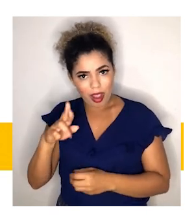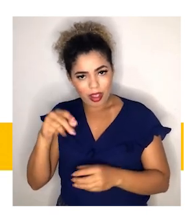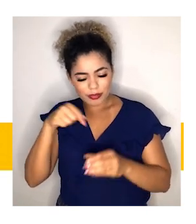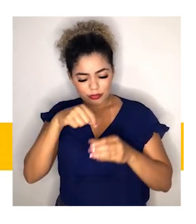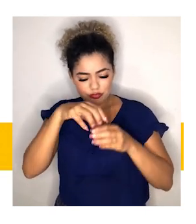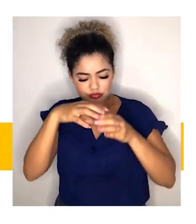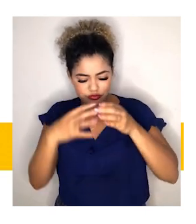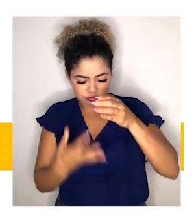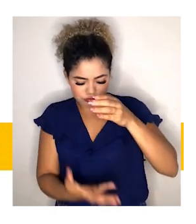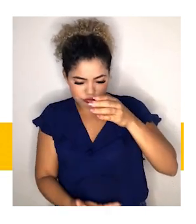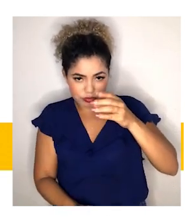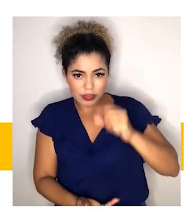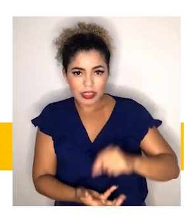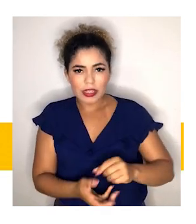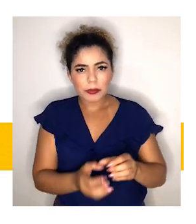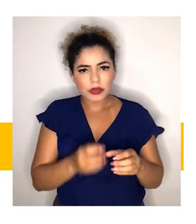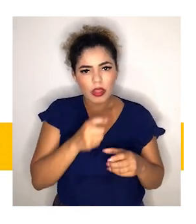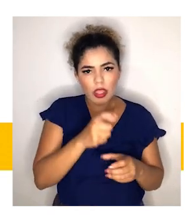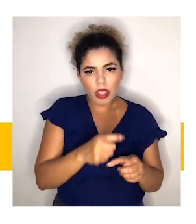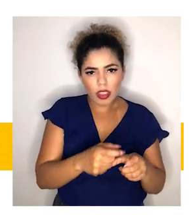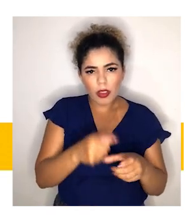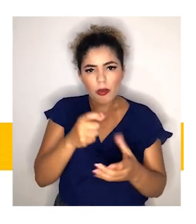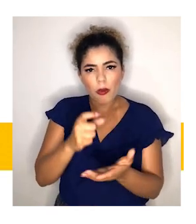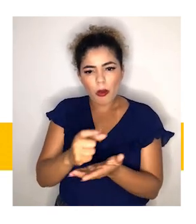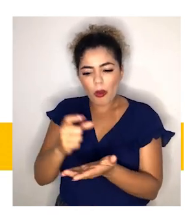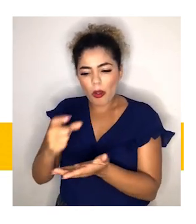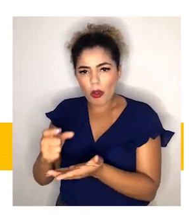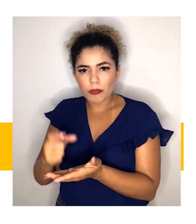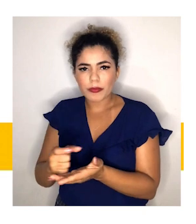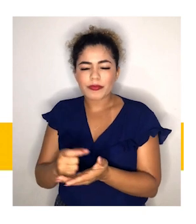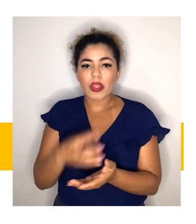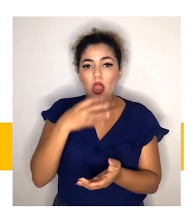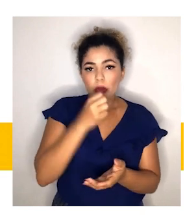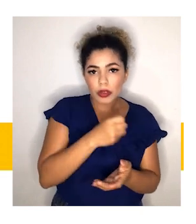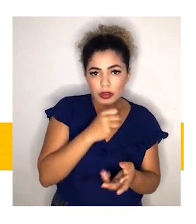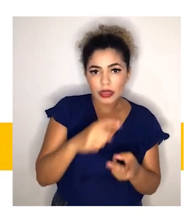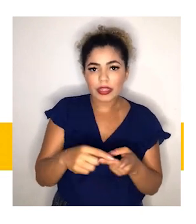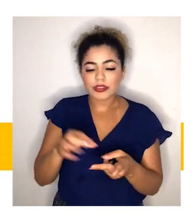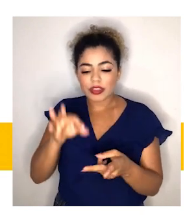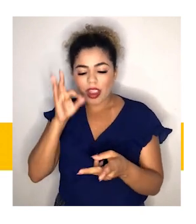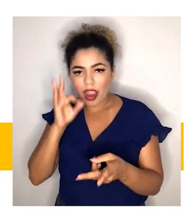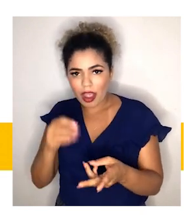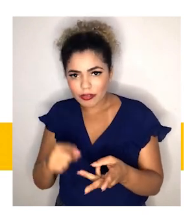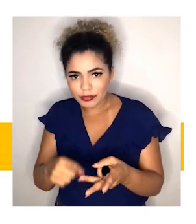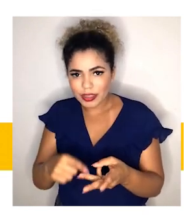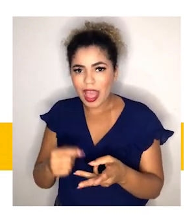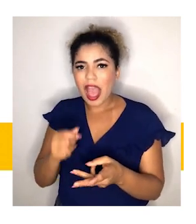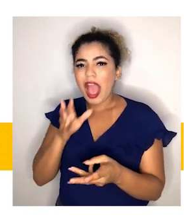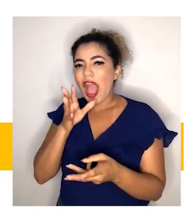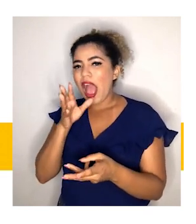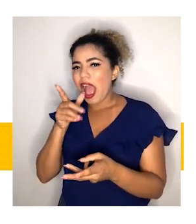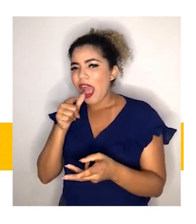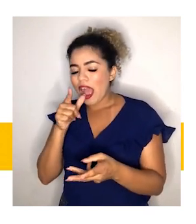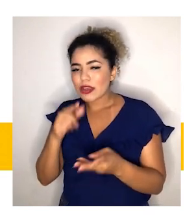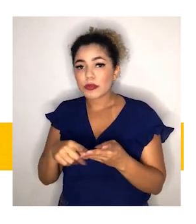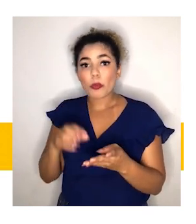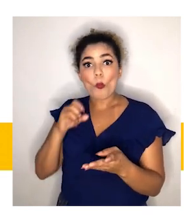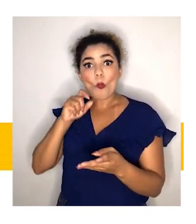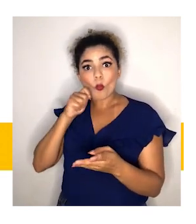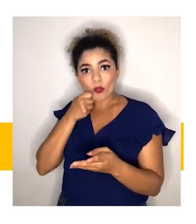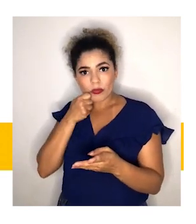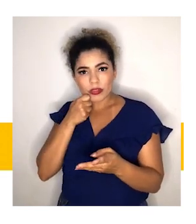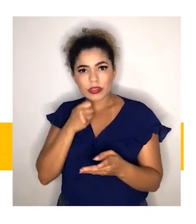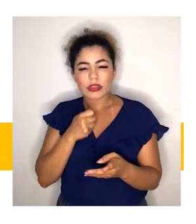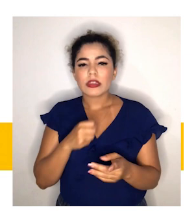pegar essa solução e acrescentar em copinhos separados com leite, café, água, suco de